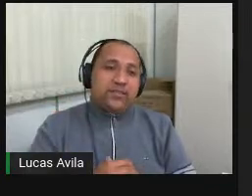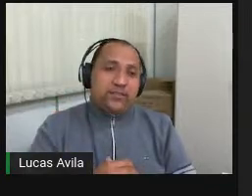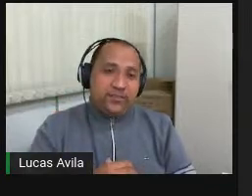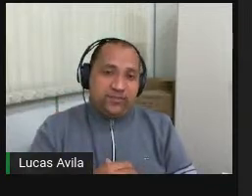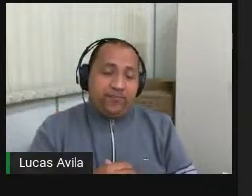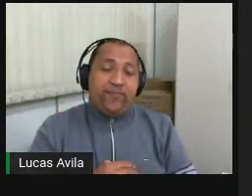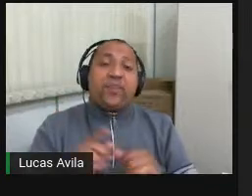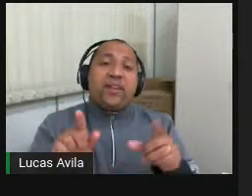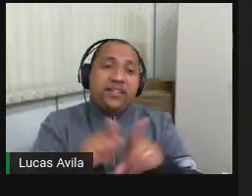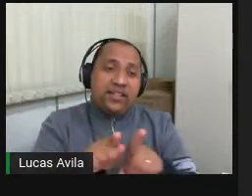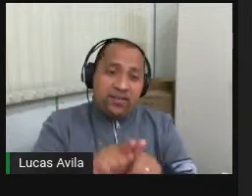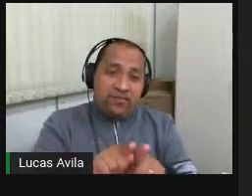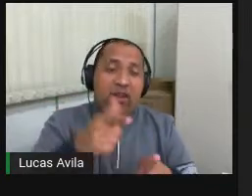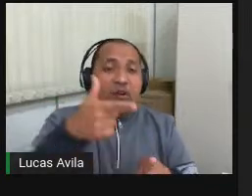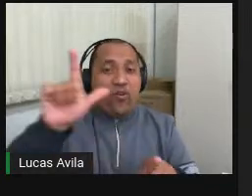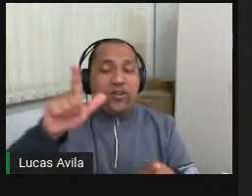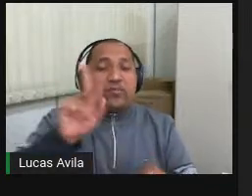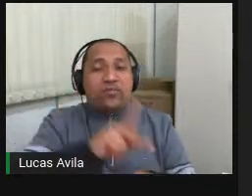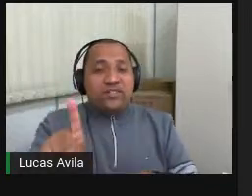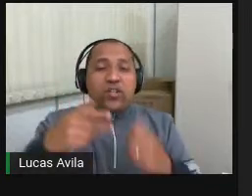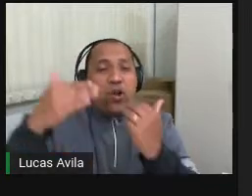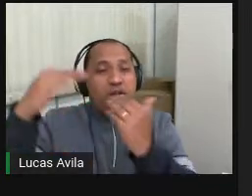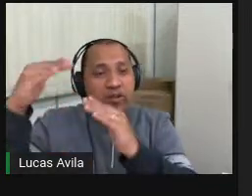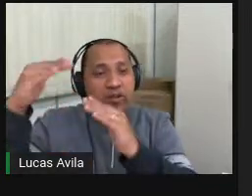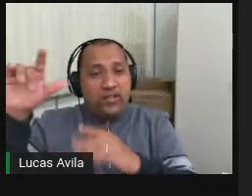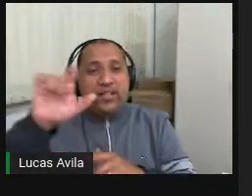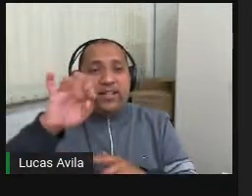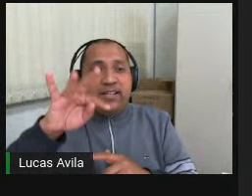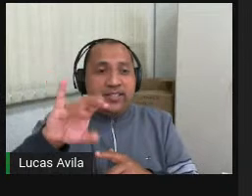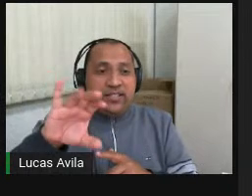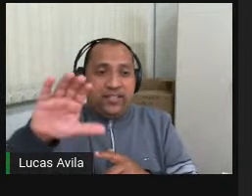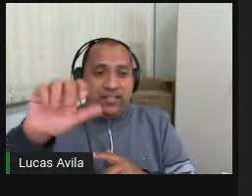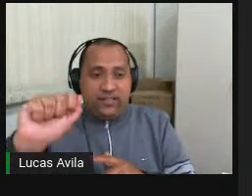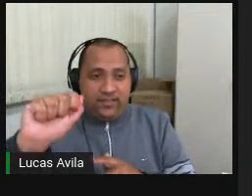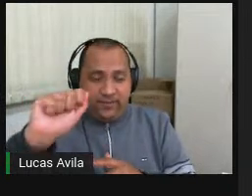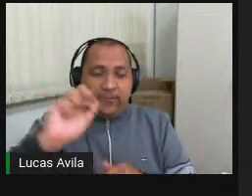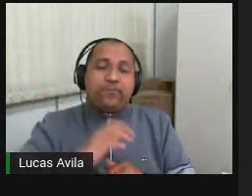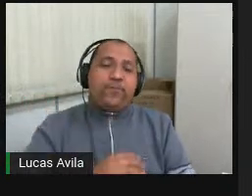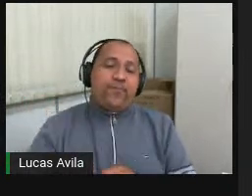Docente homenageada, professora Letícia de Faria Ferreira.